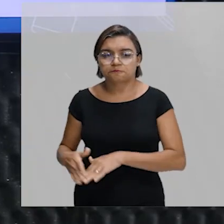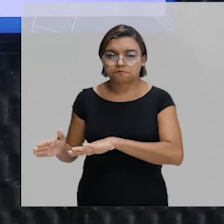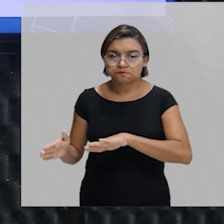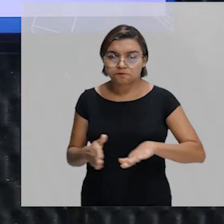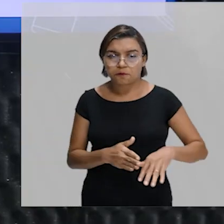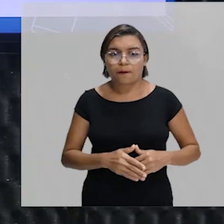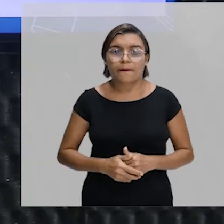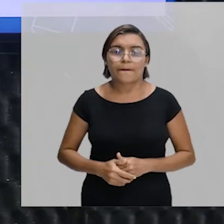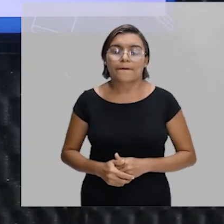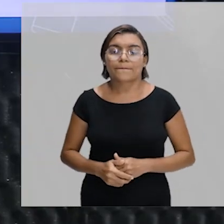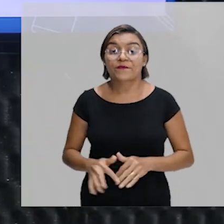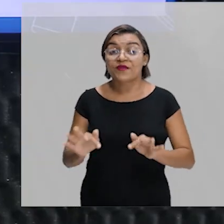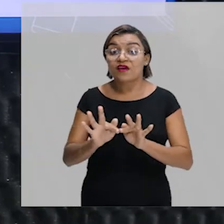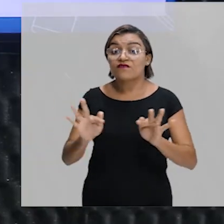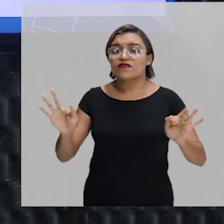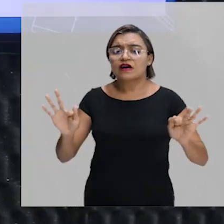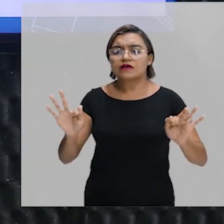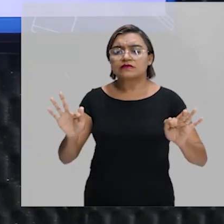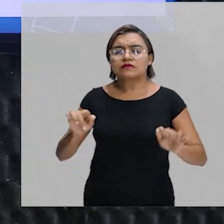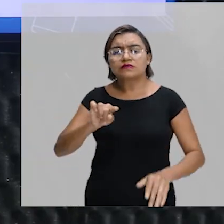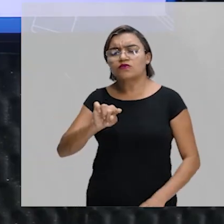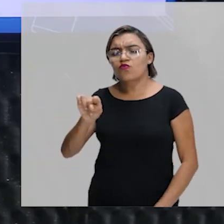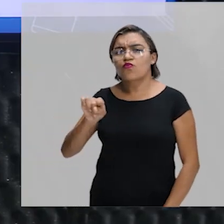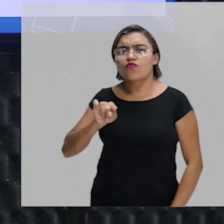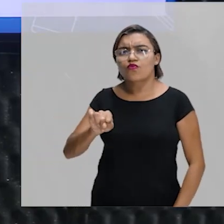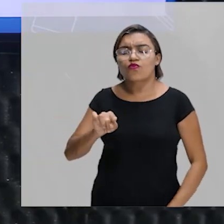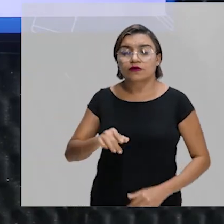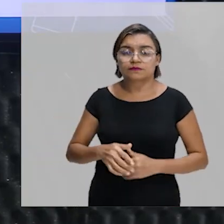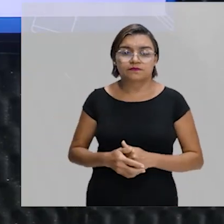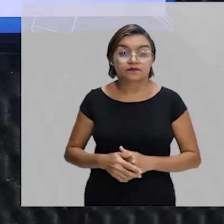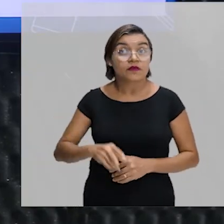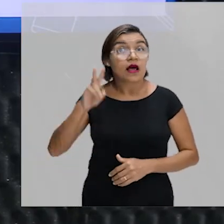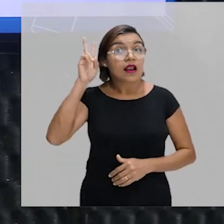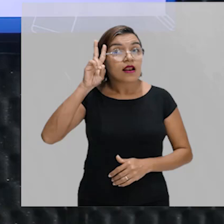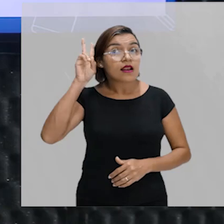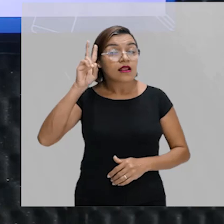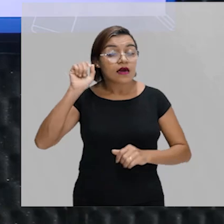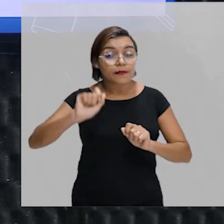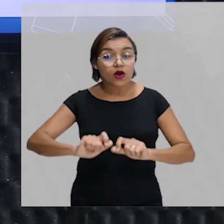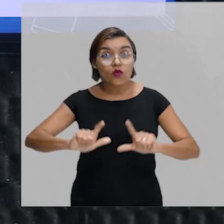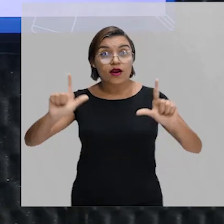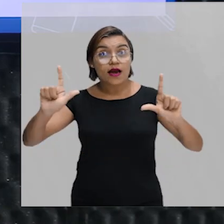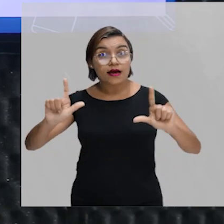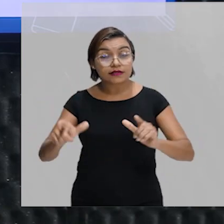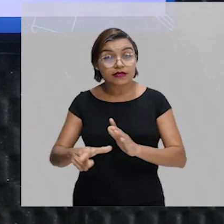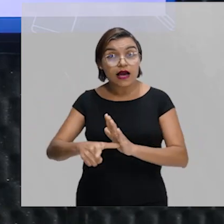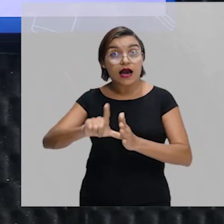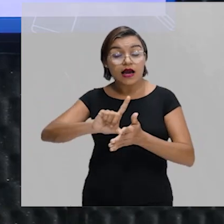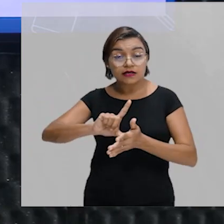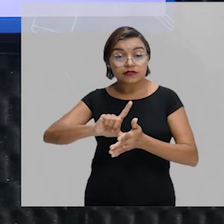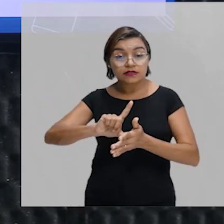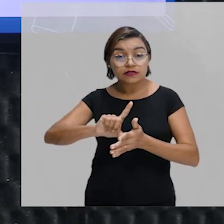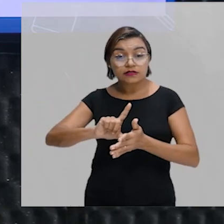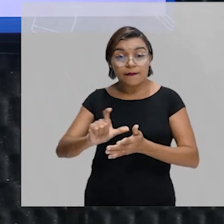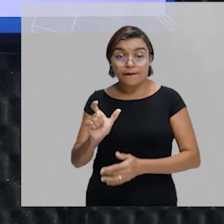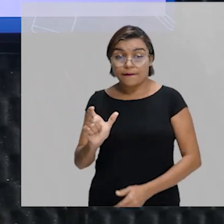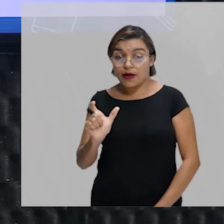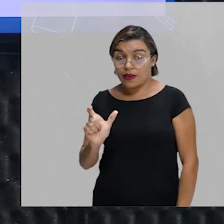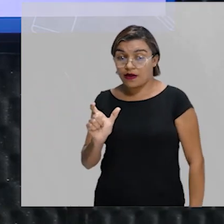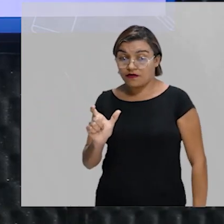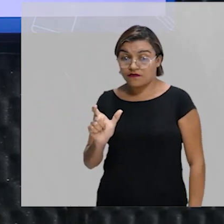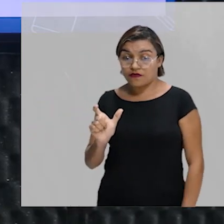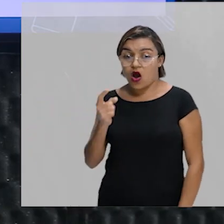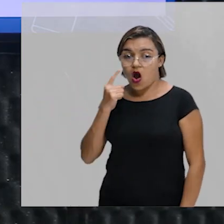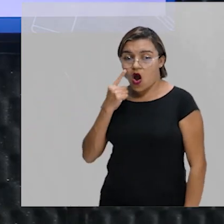Frases de entonação interrogativa. Olha só. Lembra que nesse slide anterior, na palavra que, na expressão que